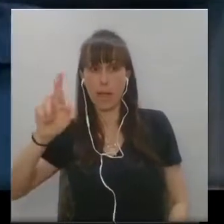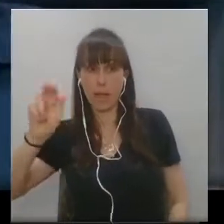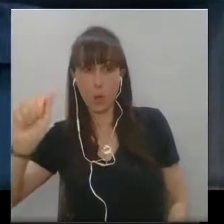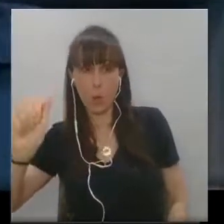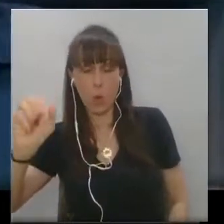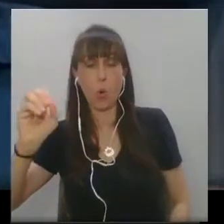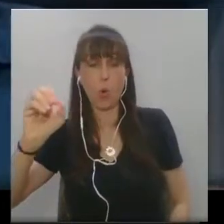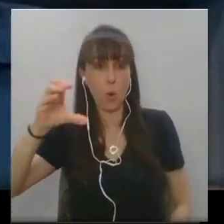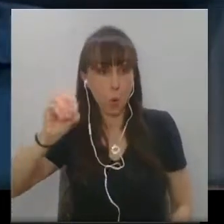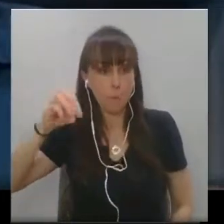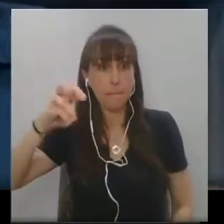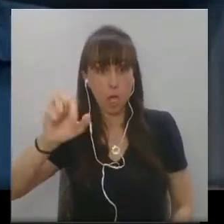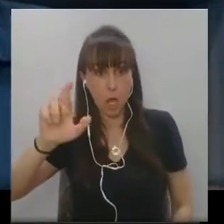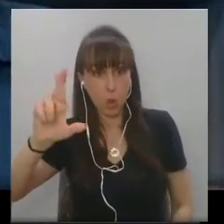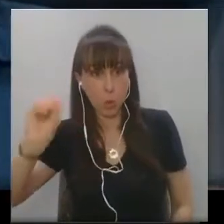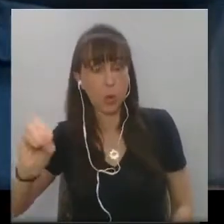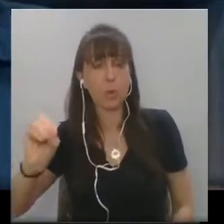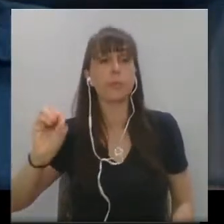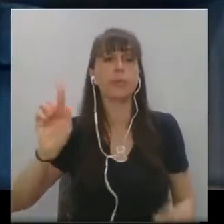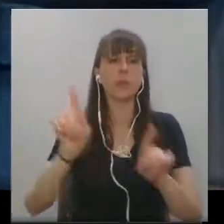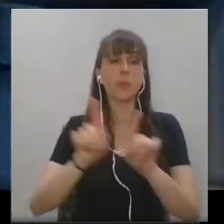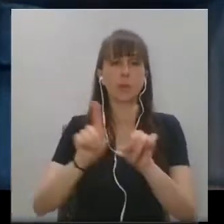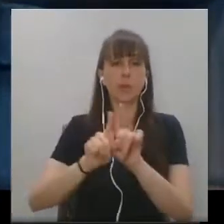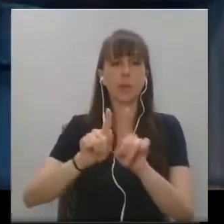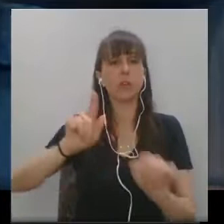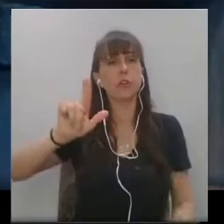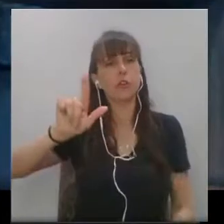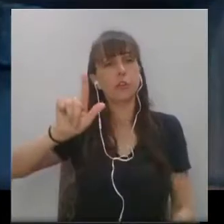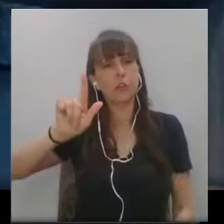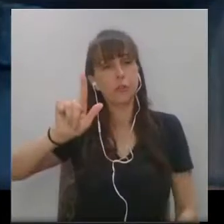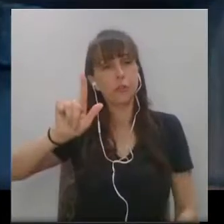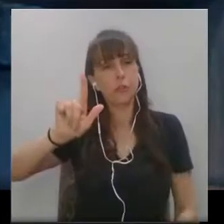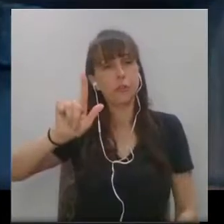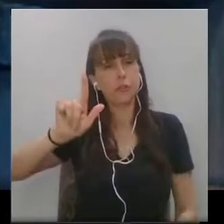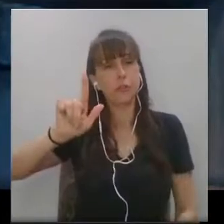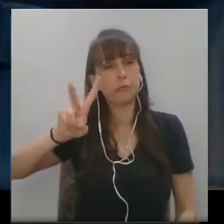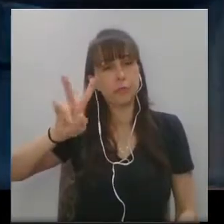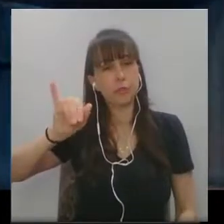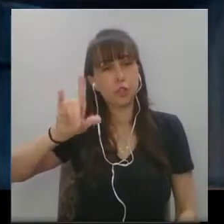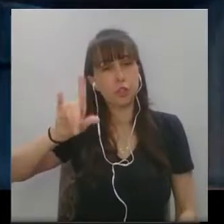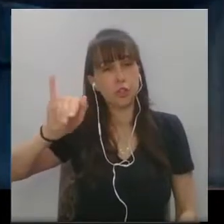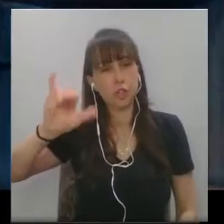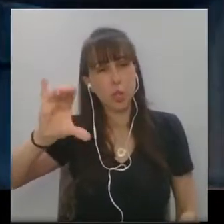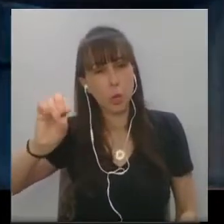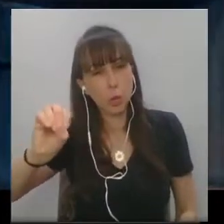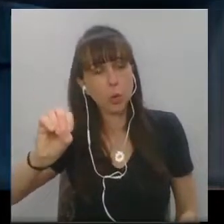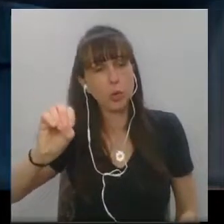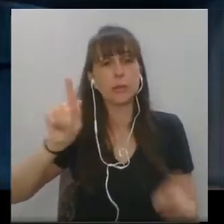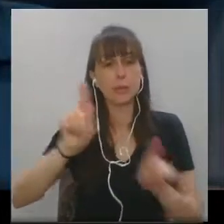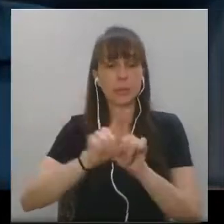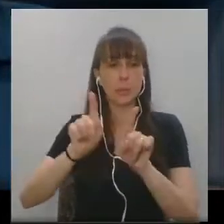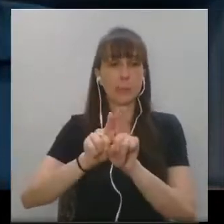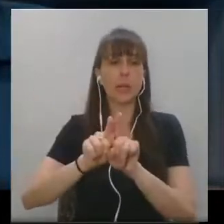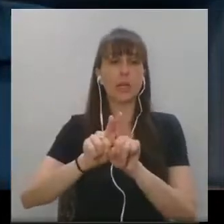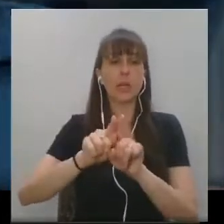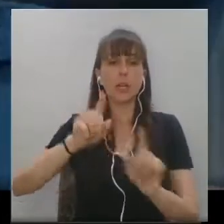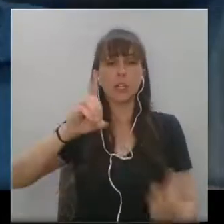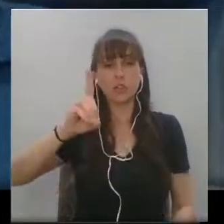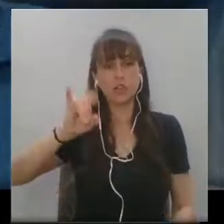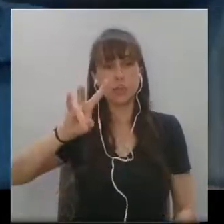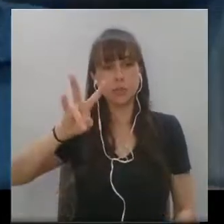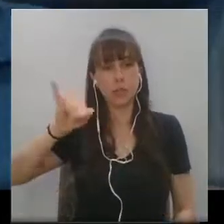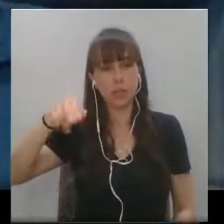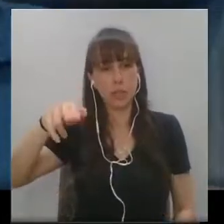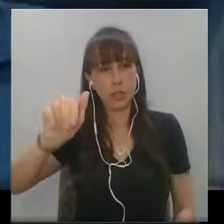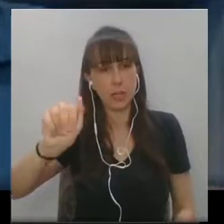Odisseia, Virgílio, com a Eneida, Dante, com a Divina Comédia, Camões, com os